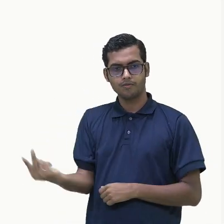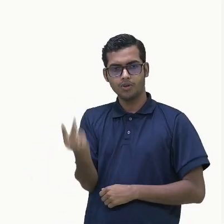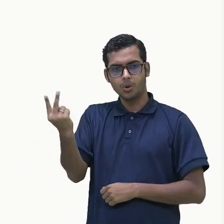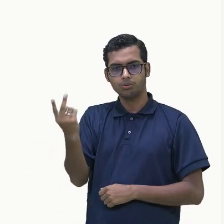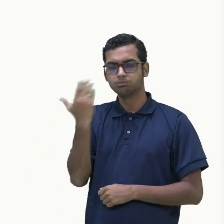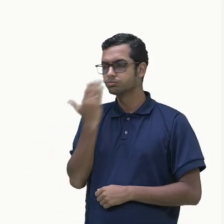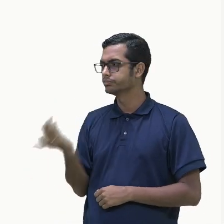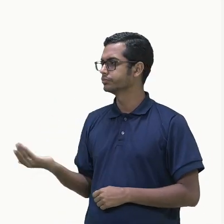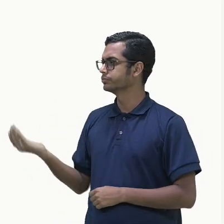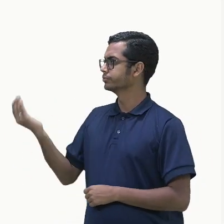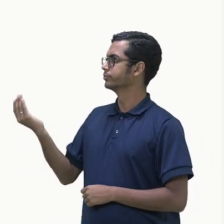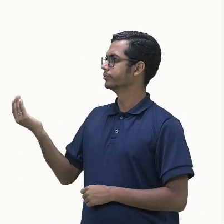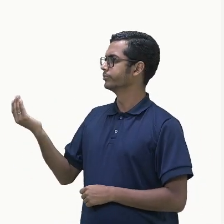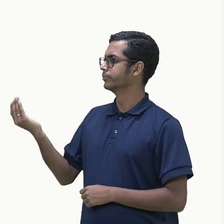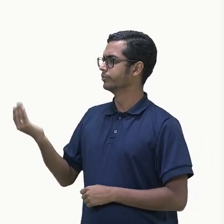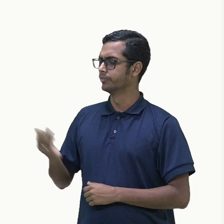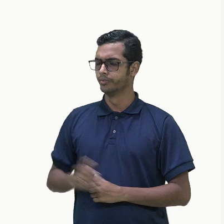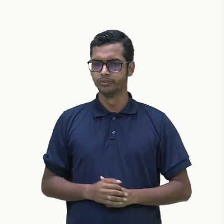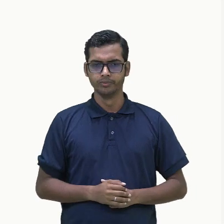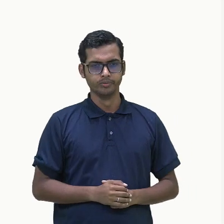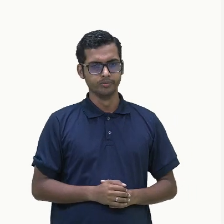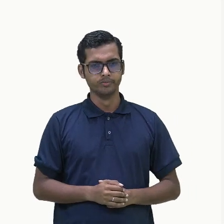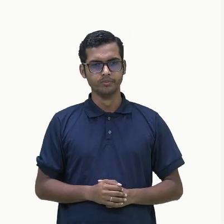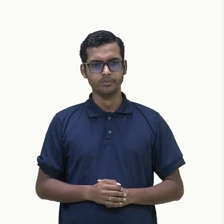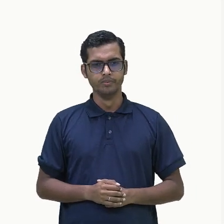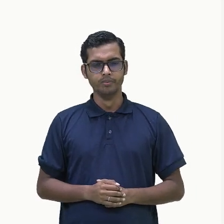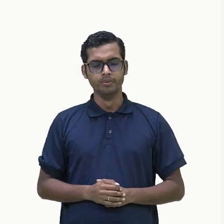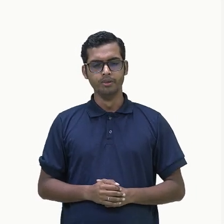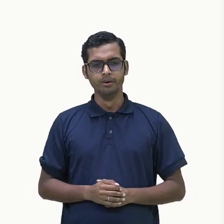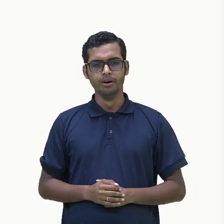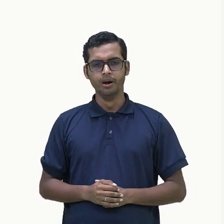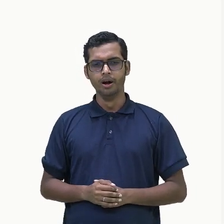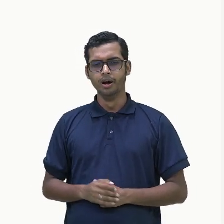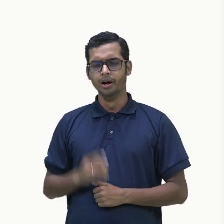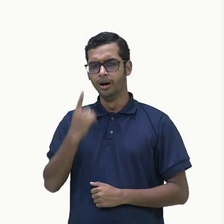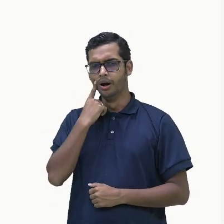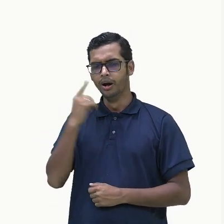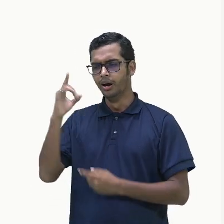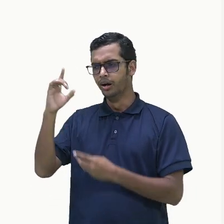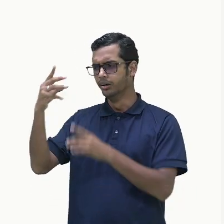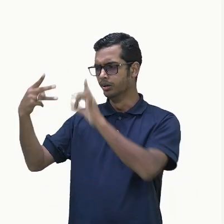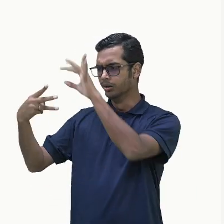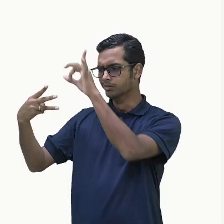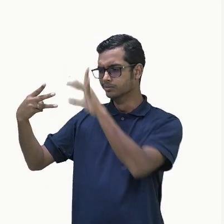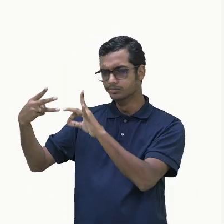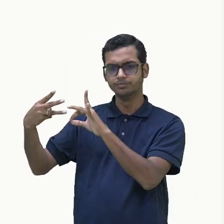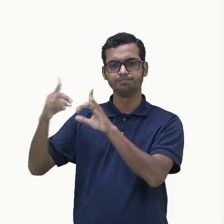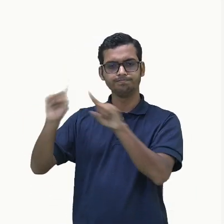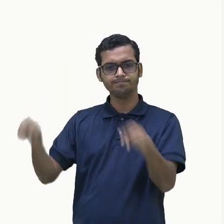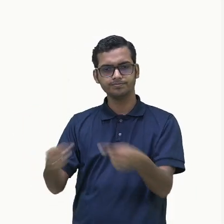forma que seja equivalente a 30. Então, aqui, ó,